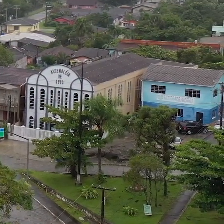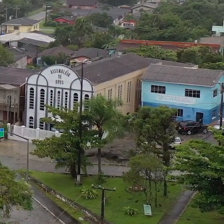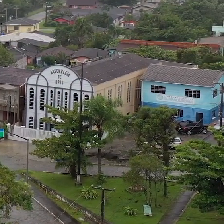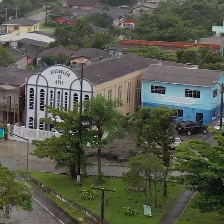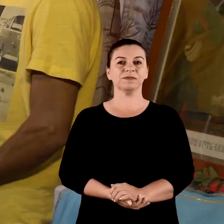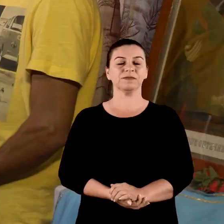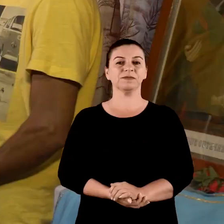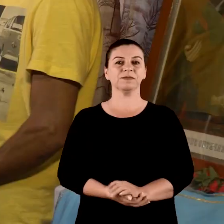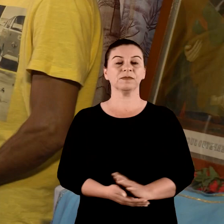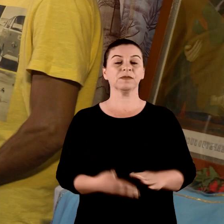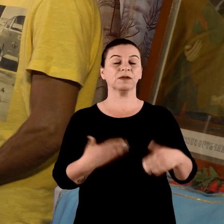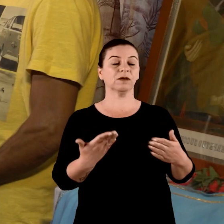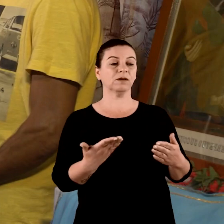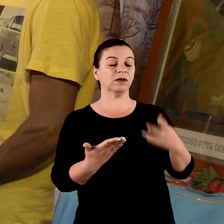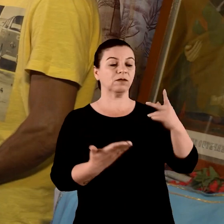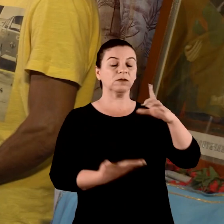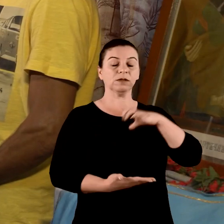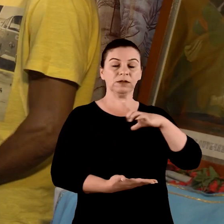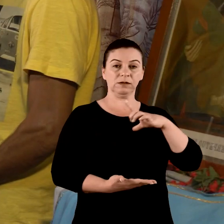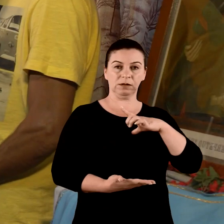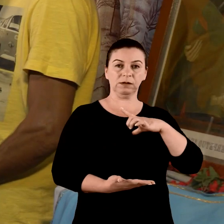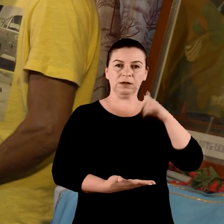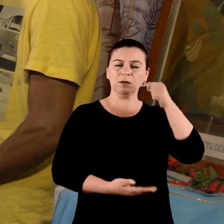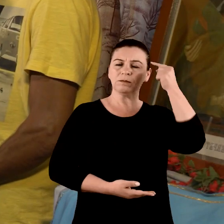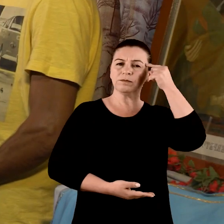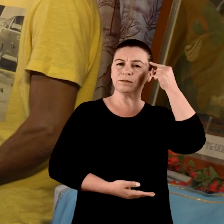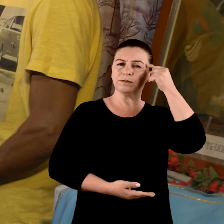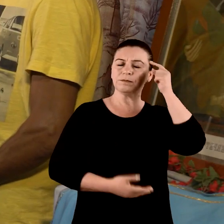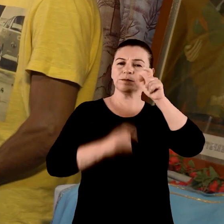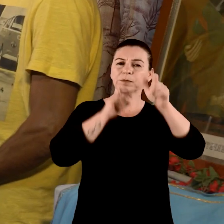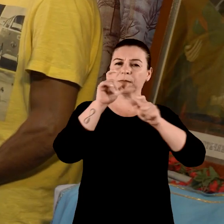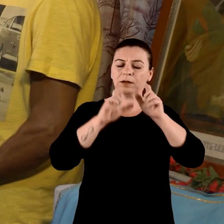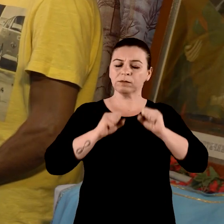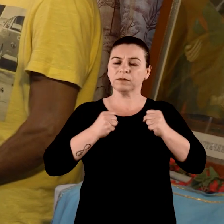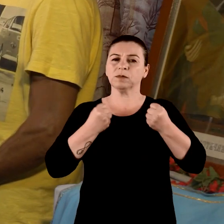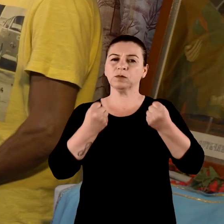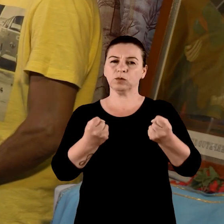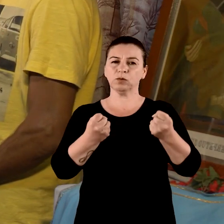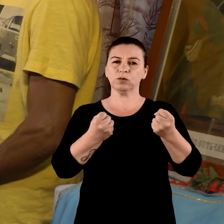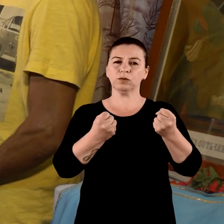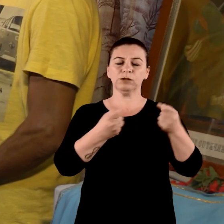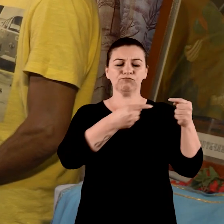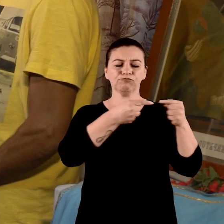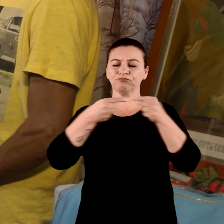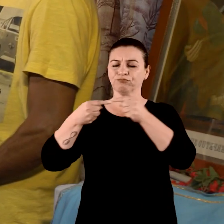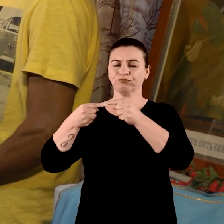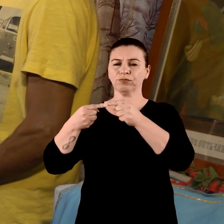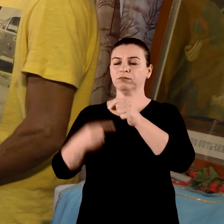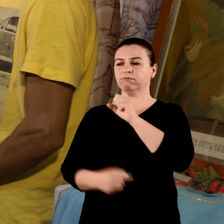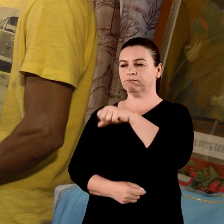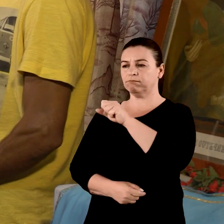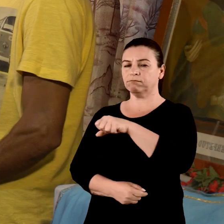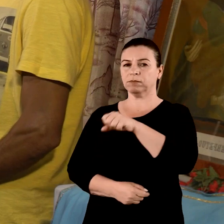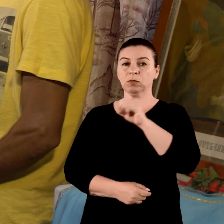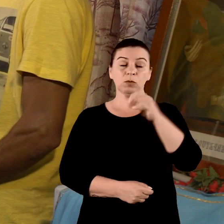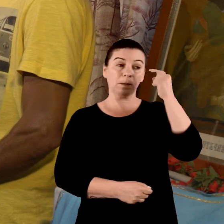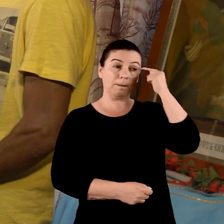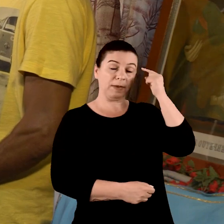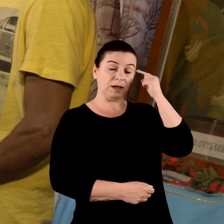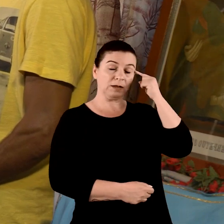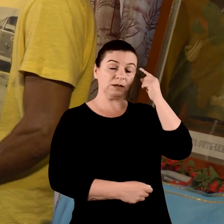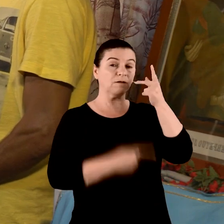O ideal é que você tenha um pensamento, palavras e atitudes alinhados. Sim. Quando você